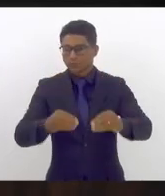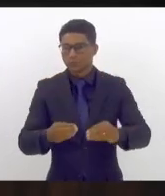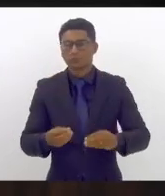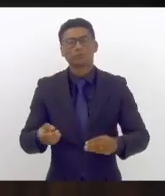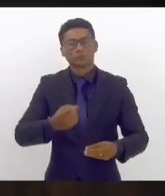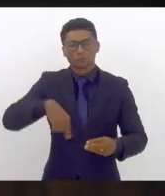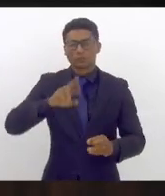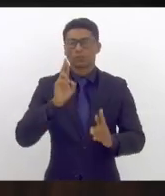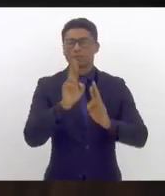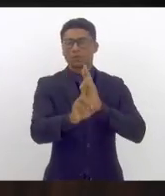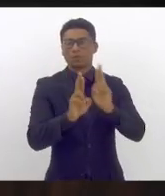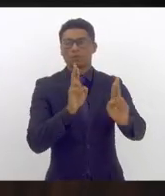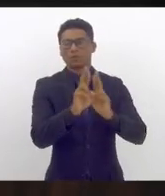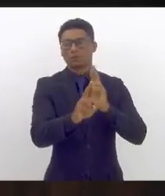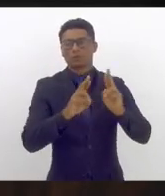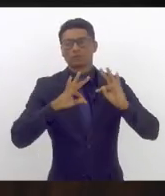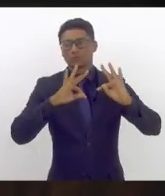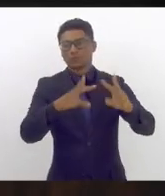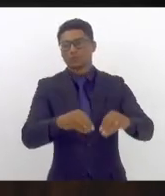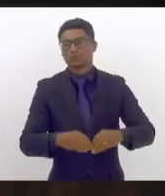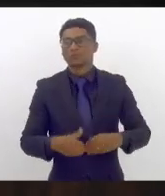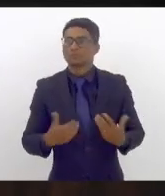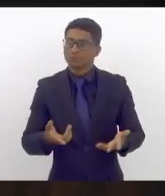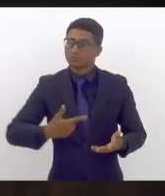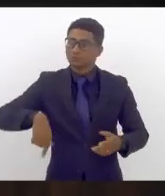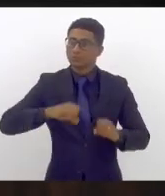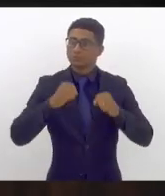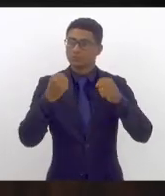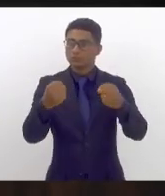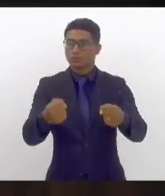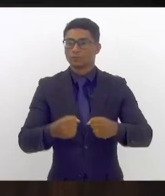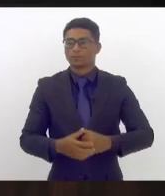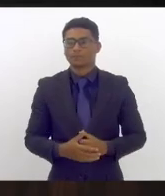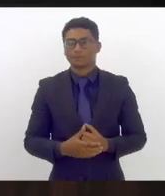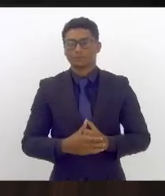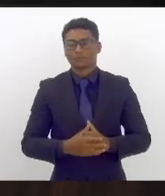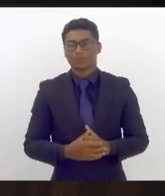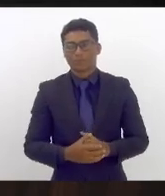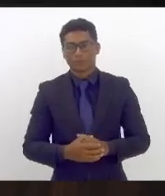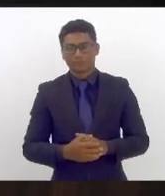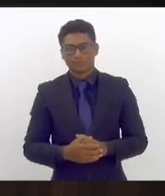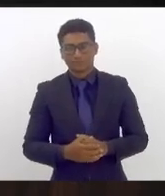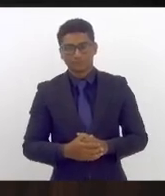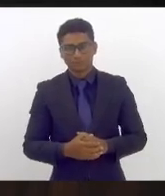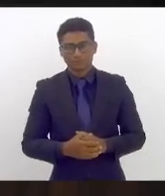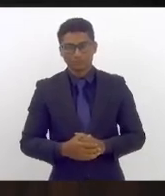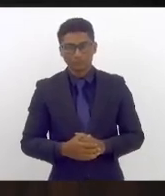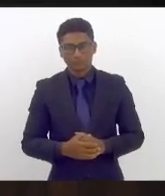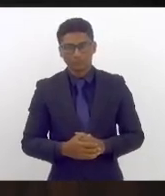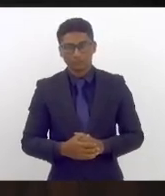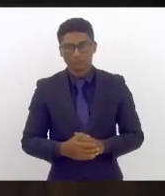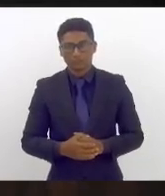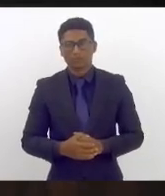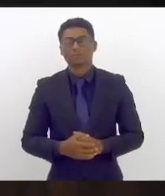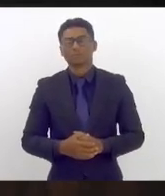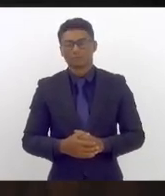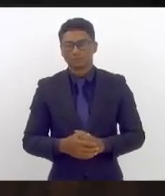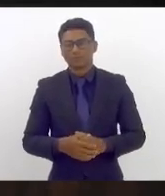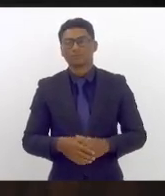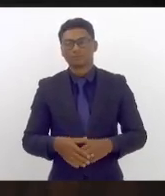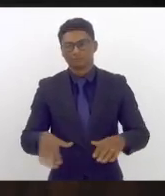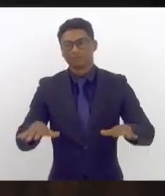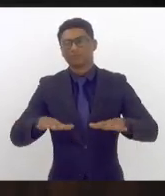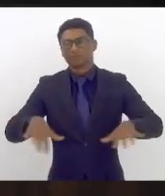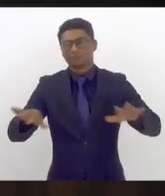respondemos e procuramos fazer então todo mundo comenta isso